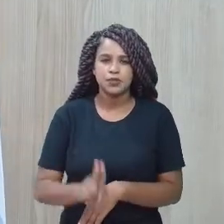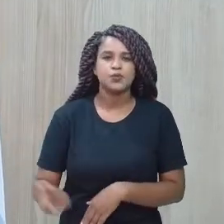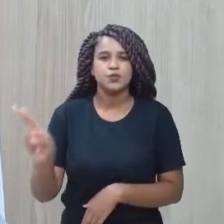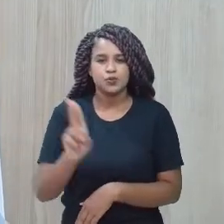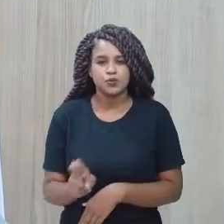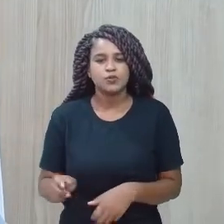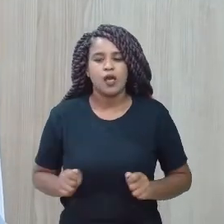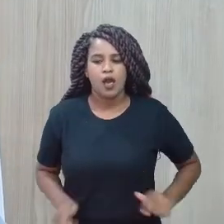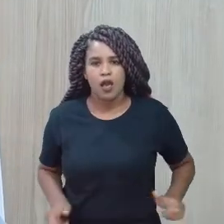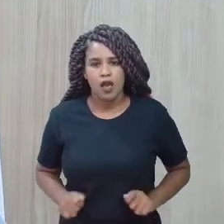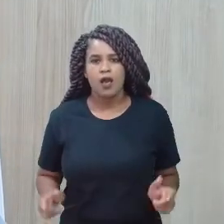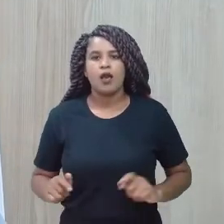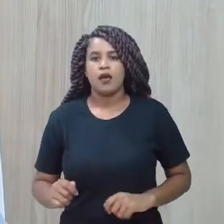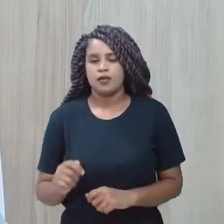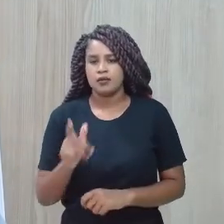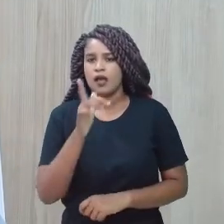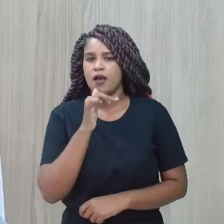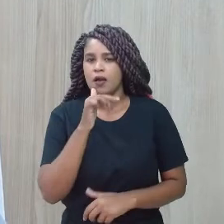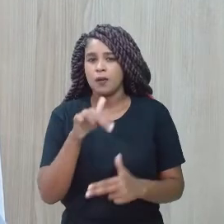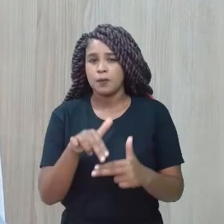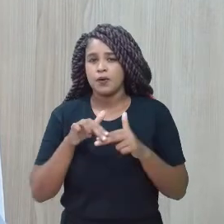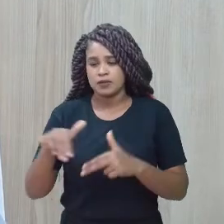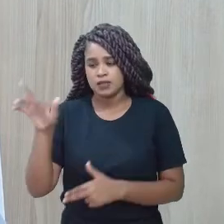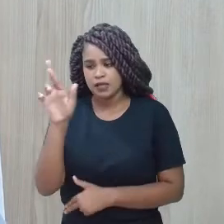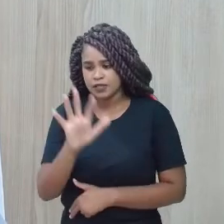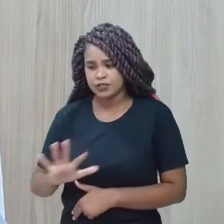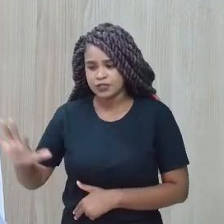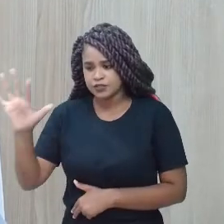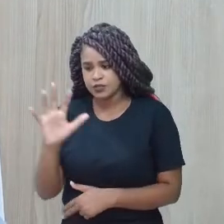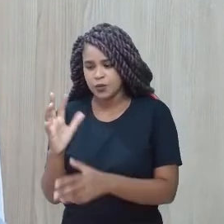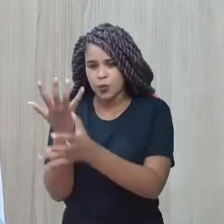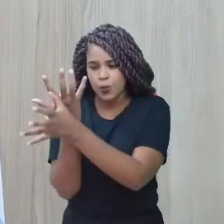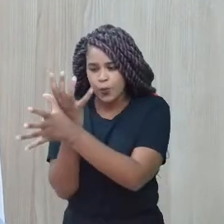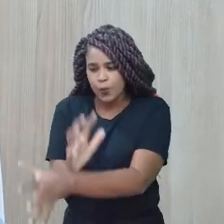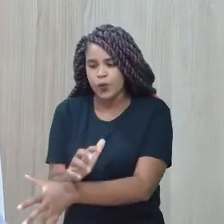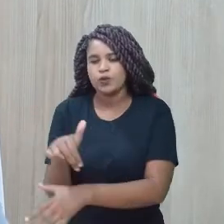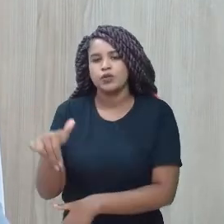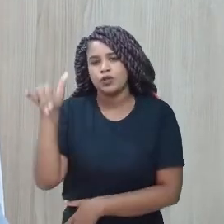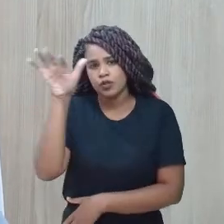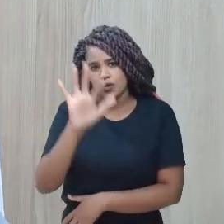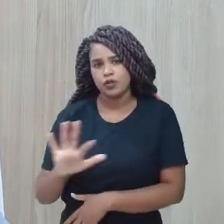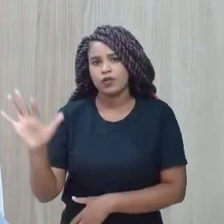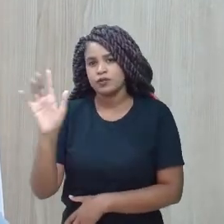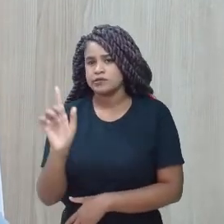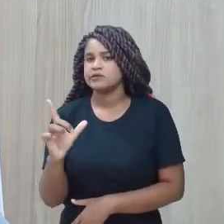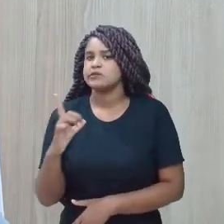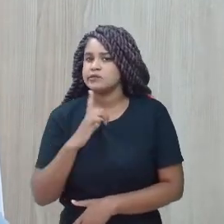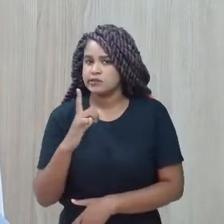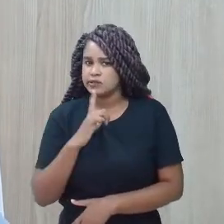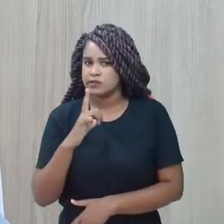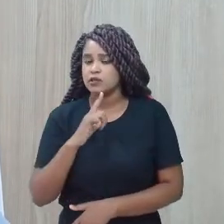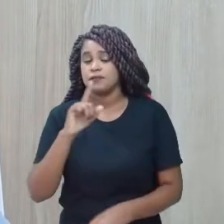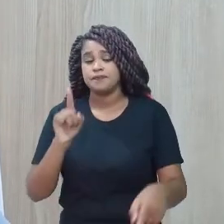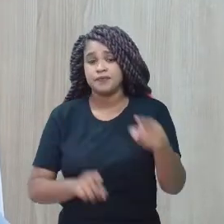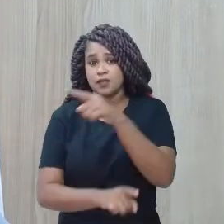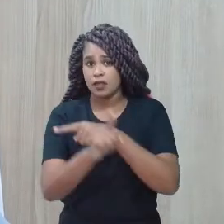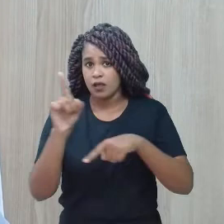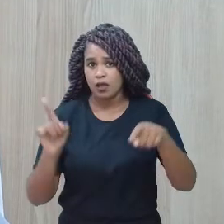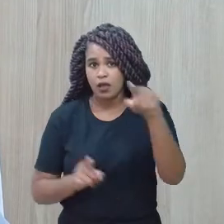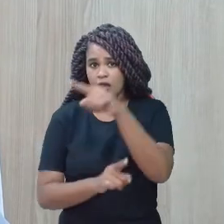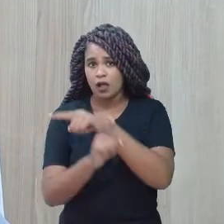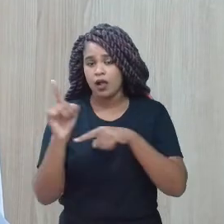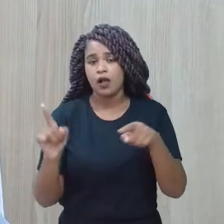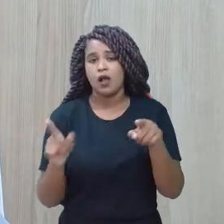e principalmente naquelas regiões de clima semiárido, aqui no nosso queridíssimo Nordeste, né? Esse ciclo da água, ele é um